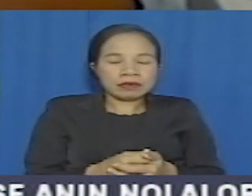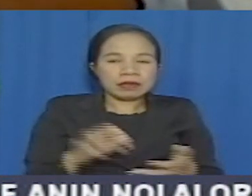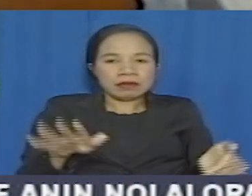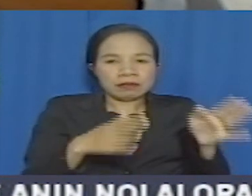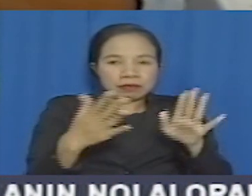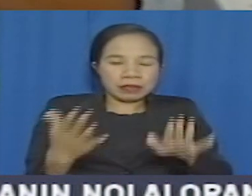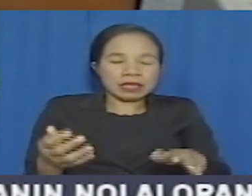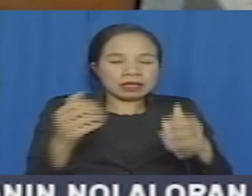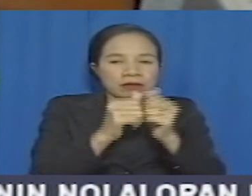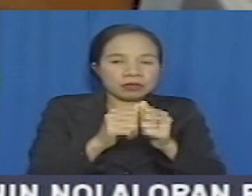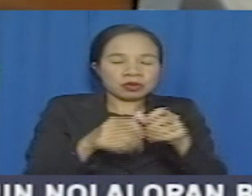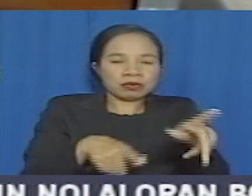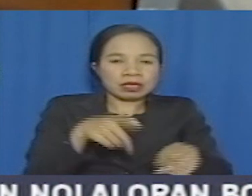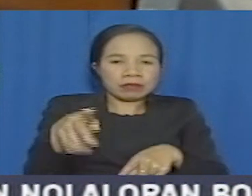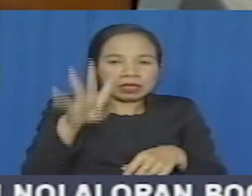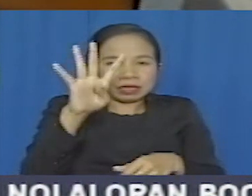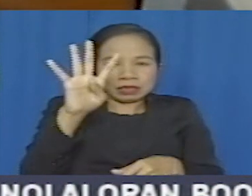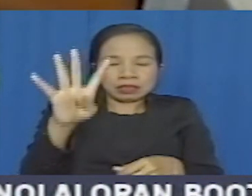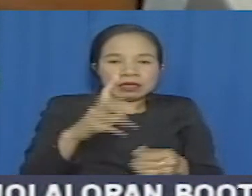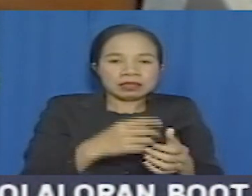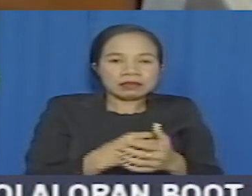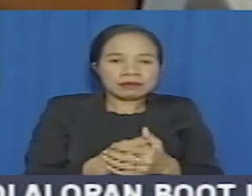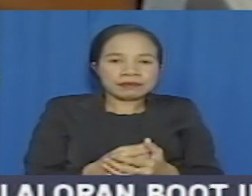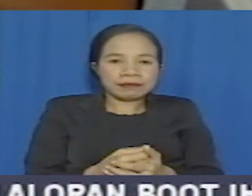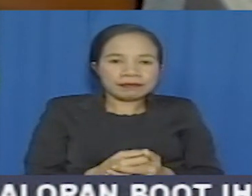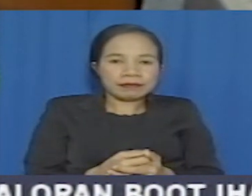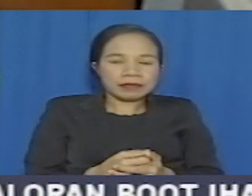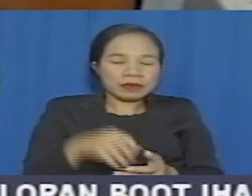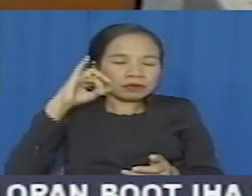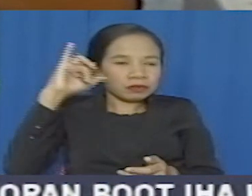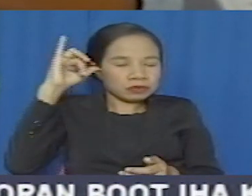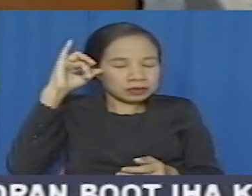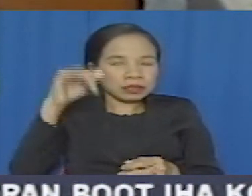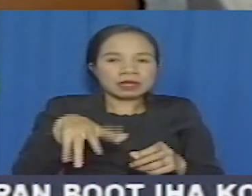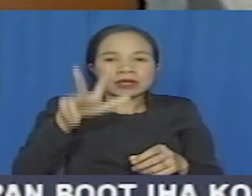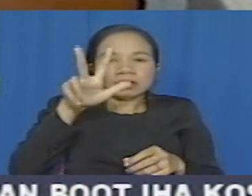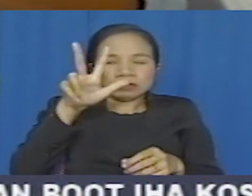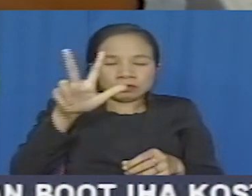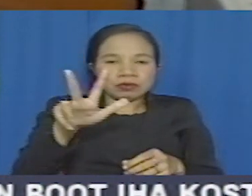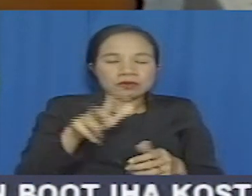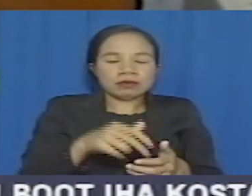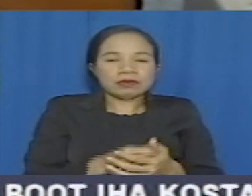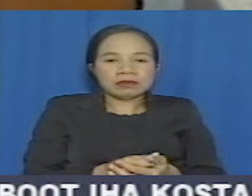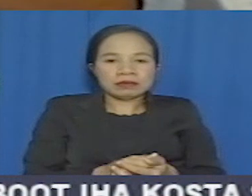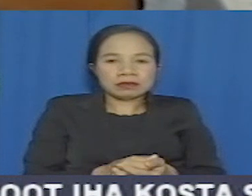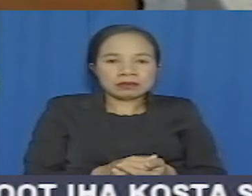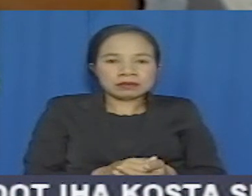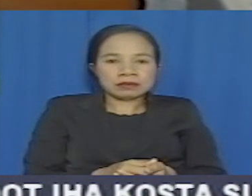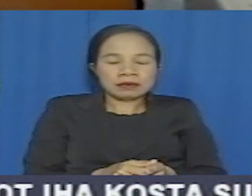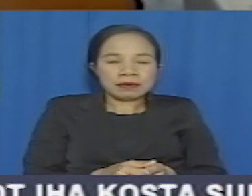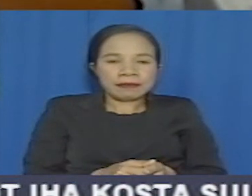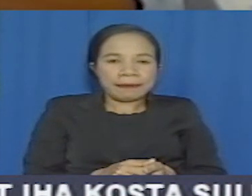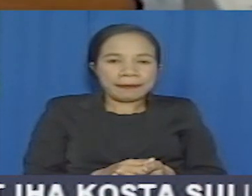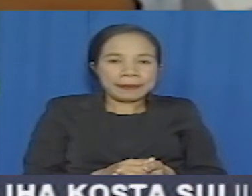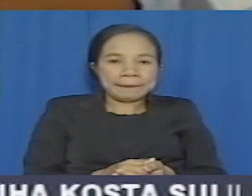amutuk Nainhat e Jose Naintolu. Ida ia